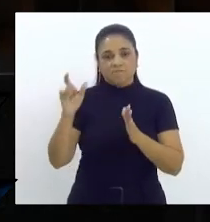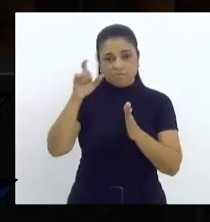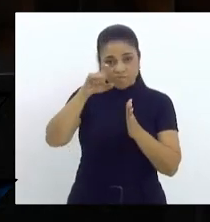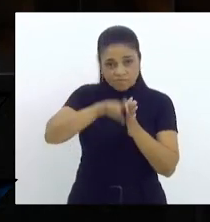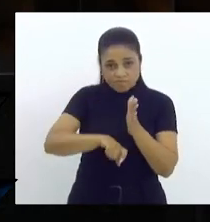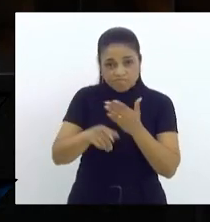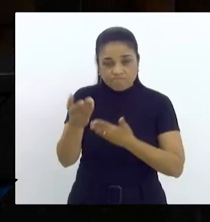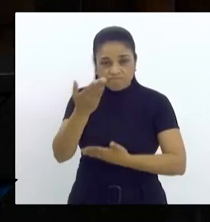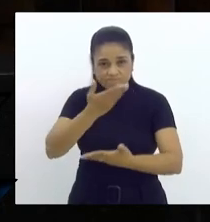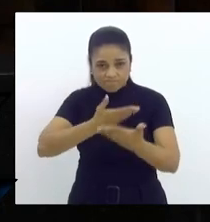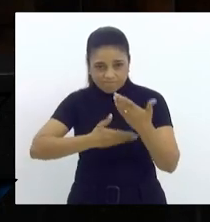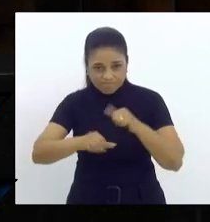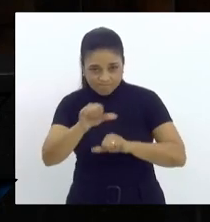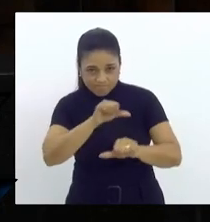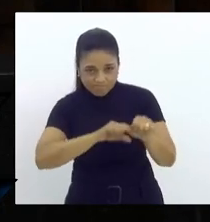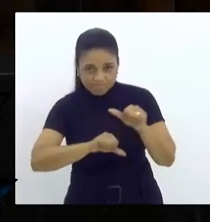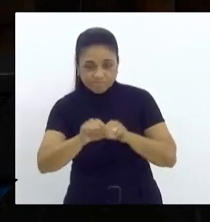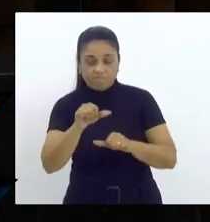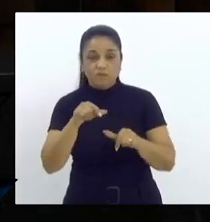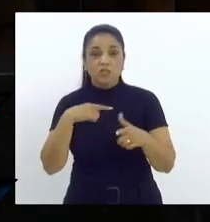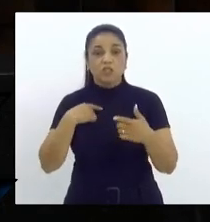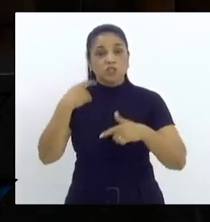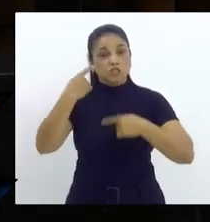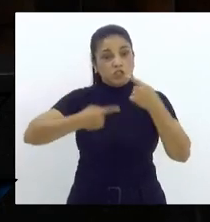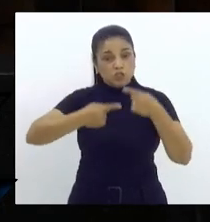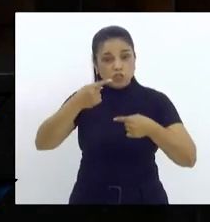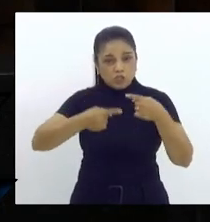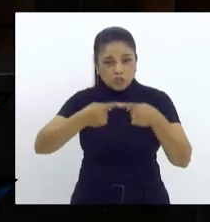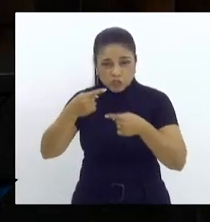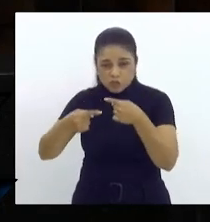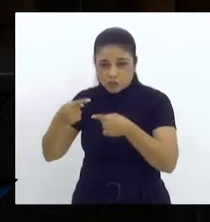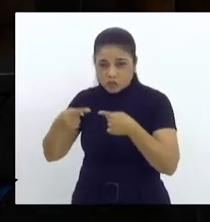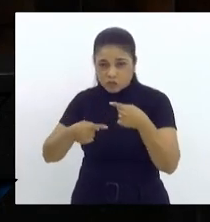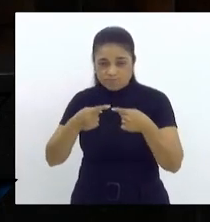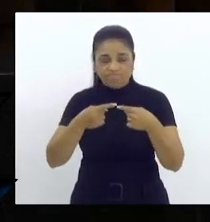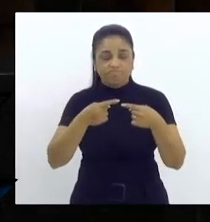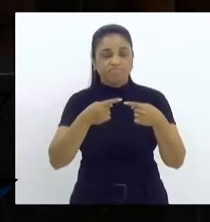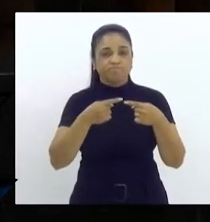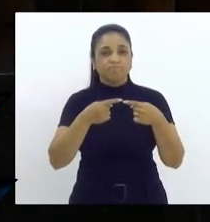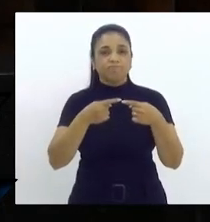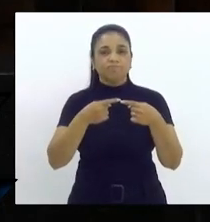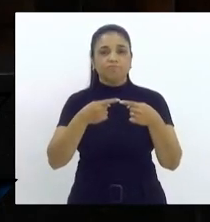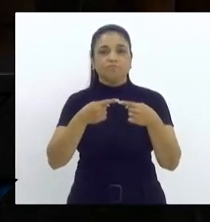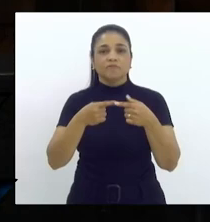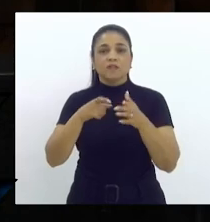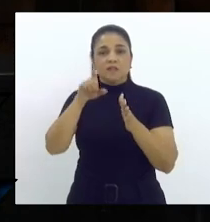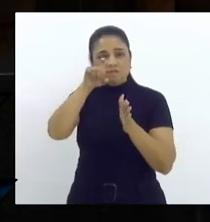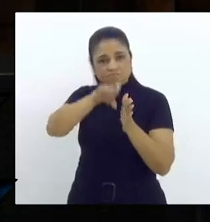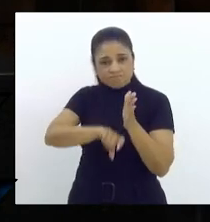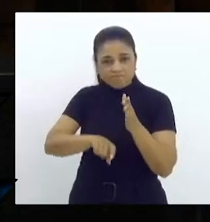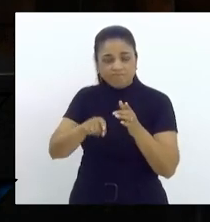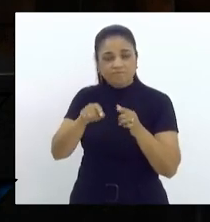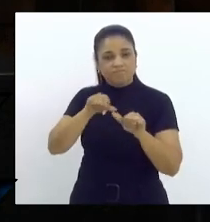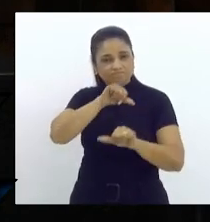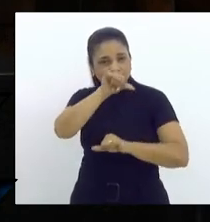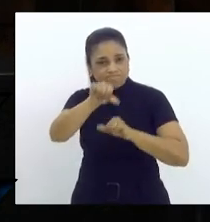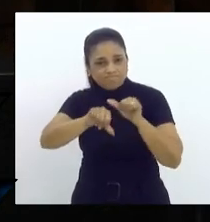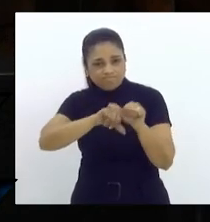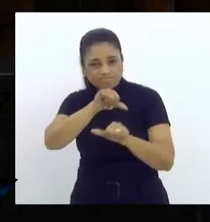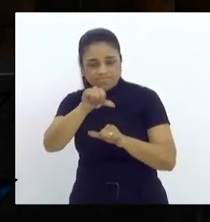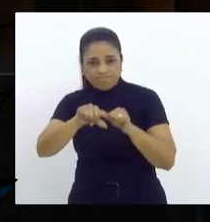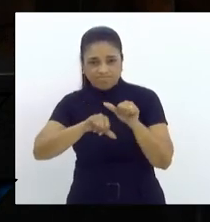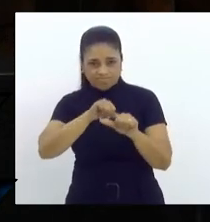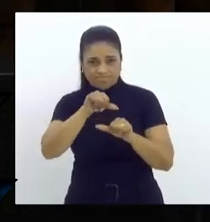E discutir a reforma tributária, deputado Samuel Malafaia, não é